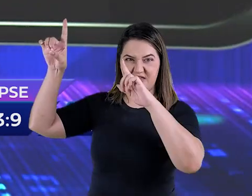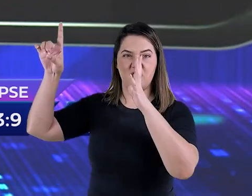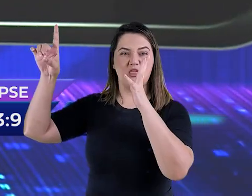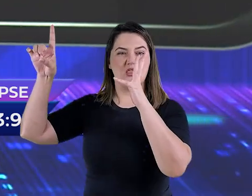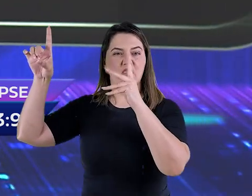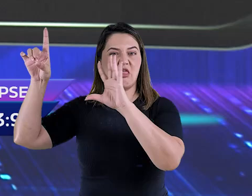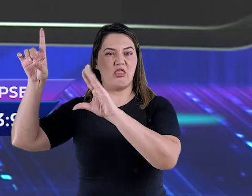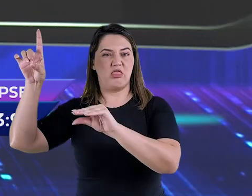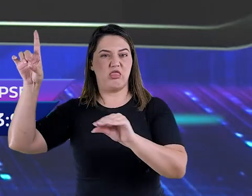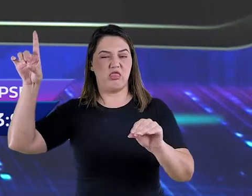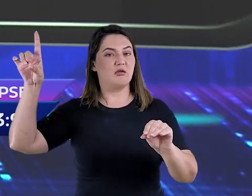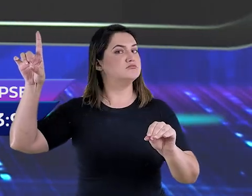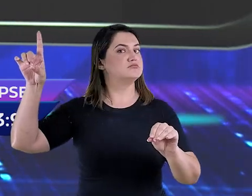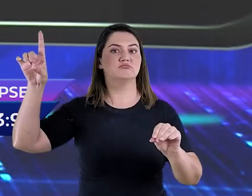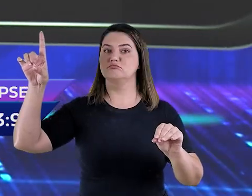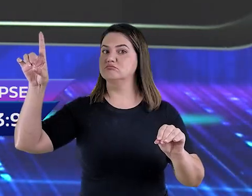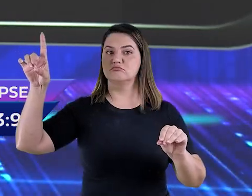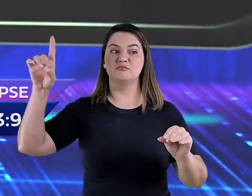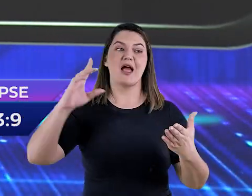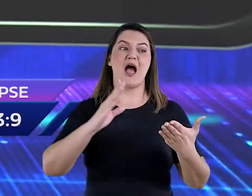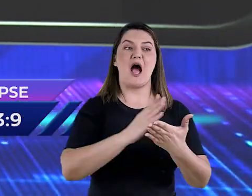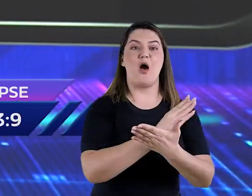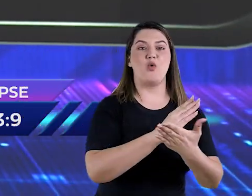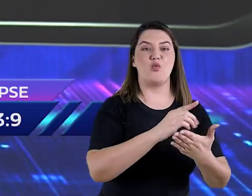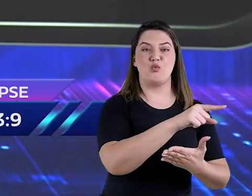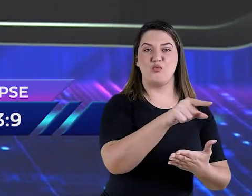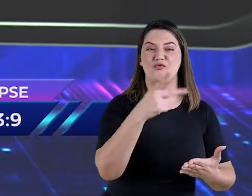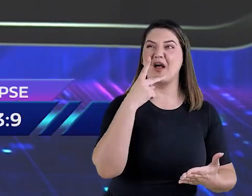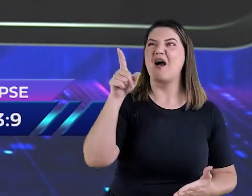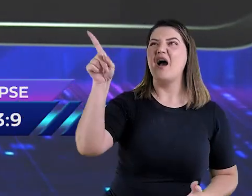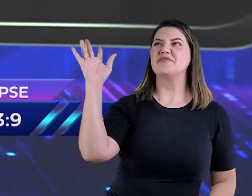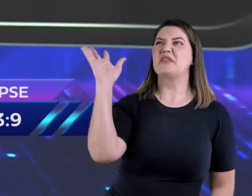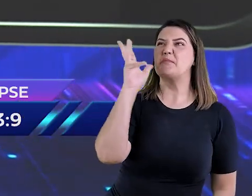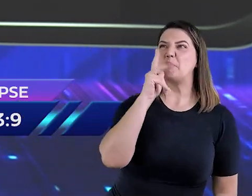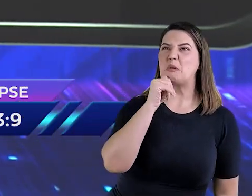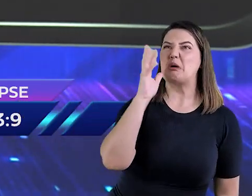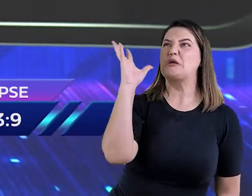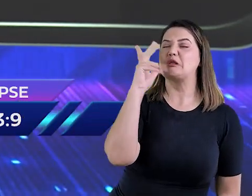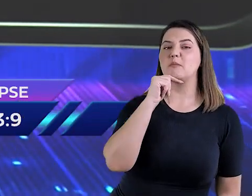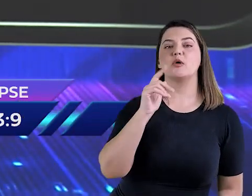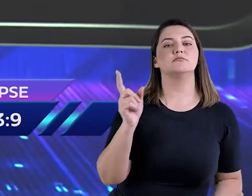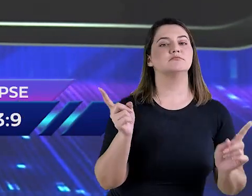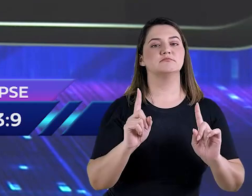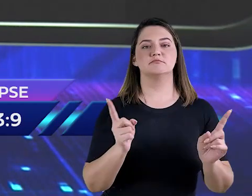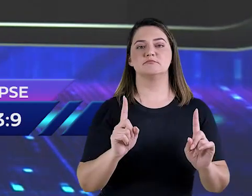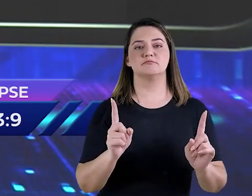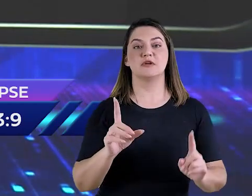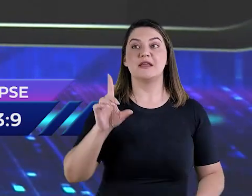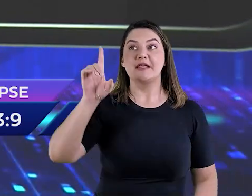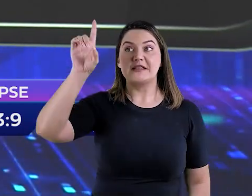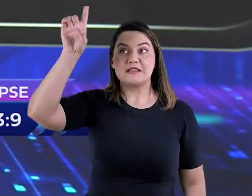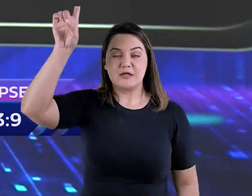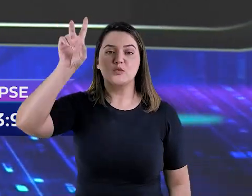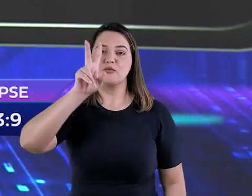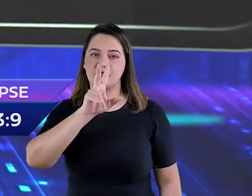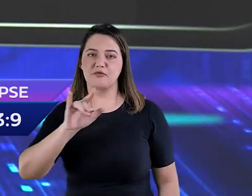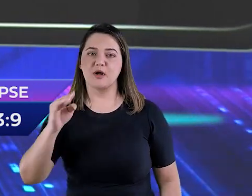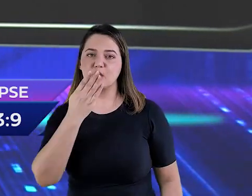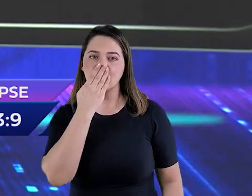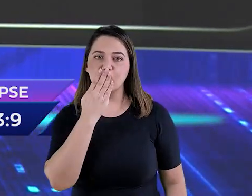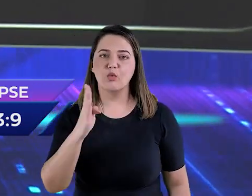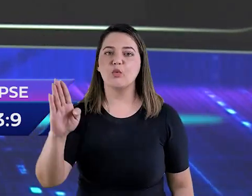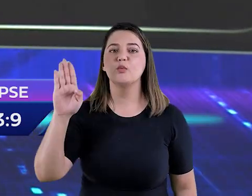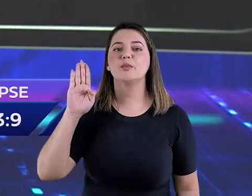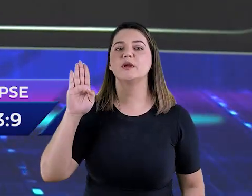como alguns a julgam demorada. O que está dizendo aqui, a Bíblia, é que Deus